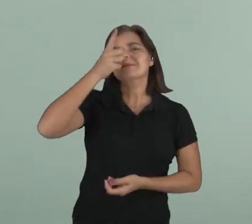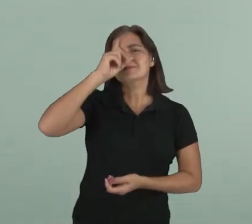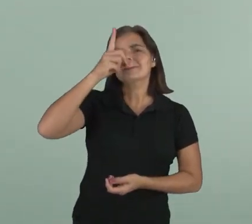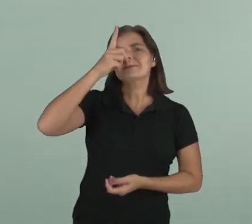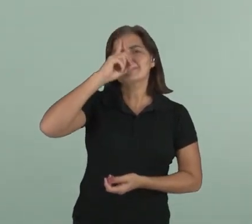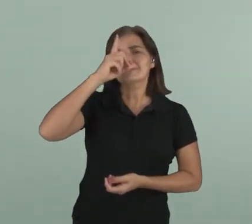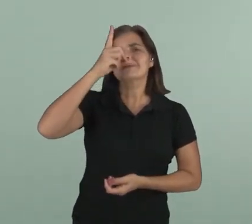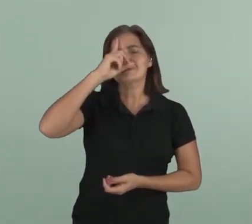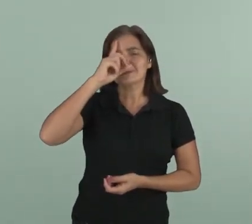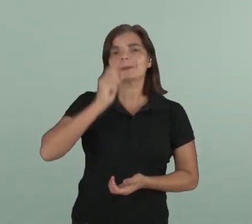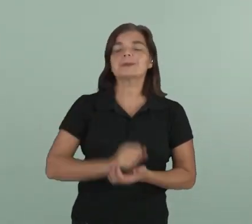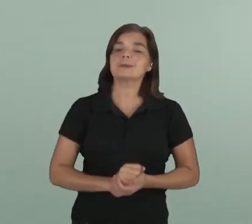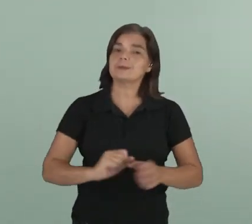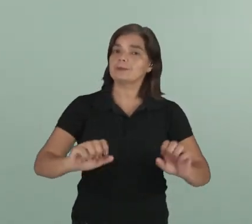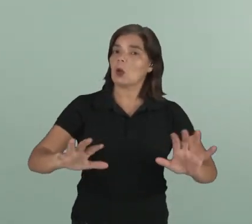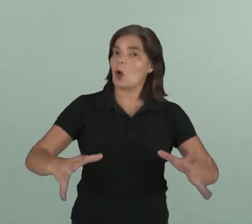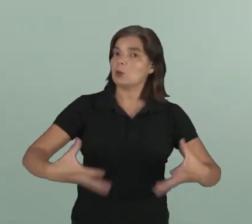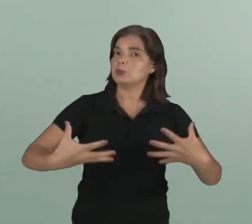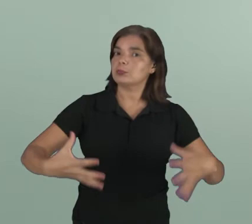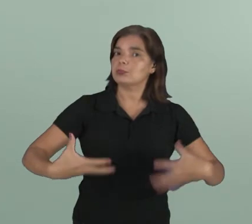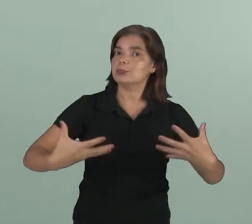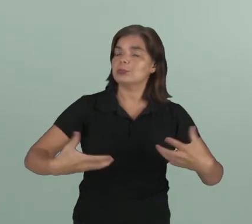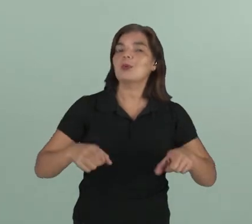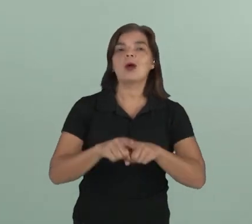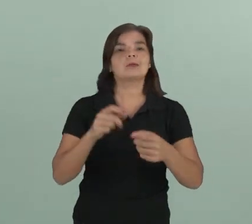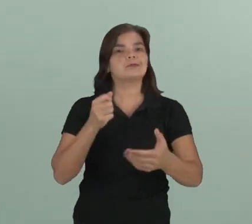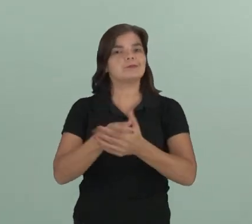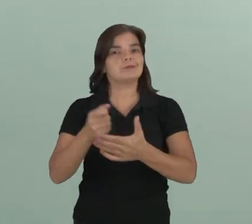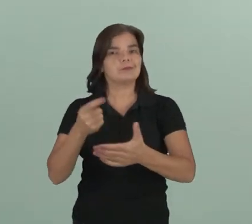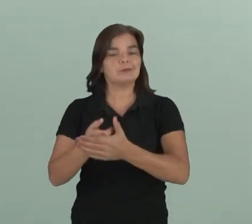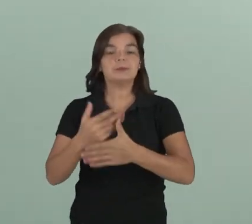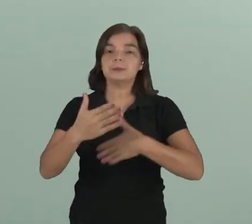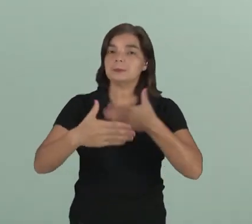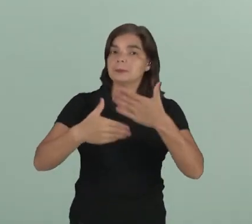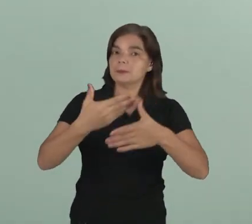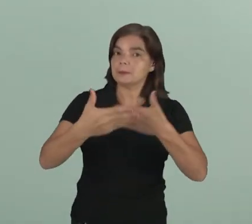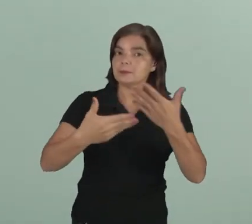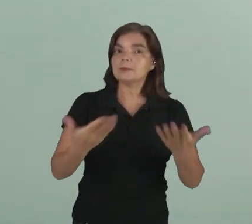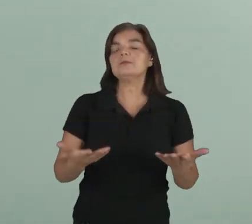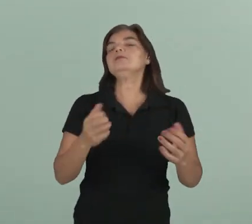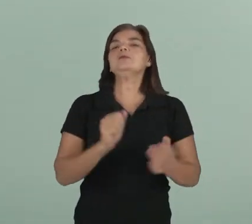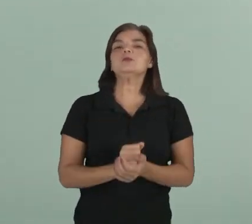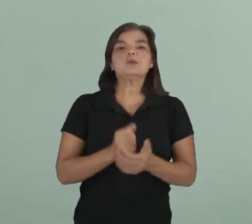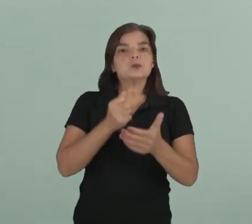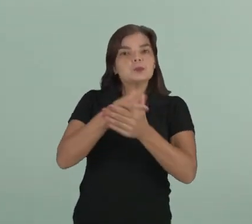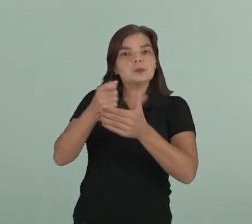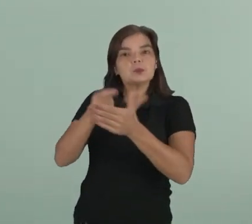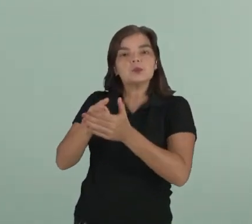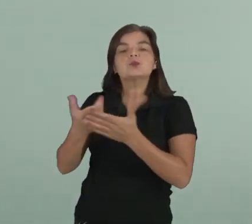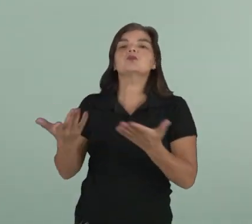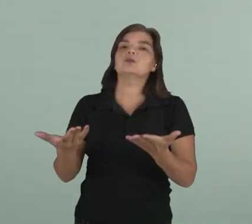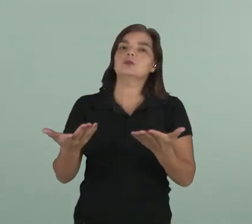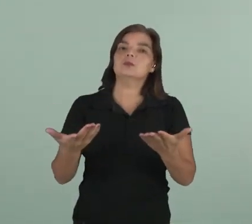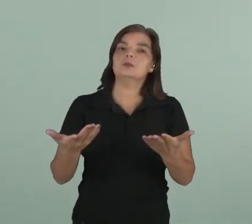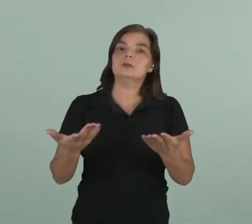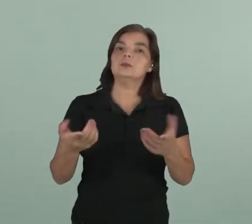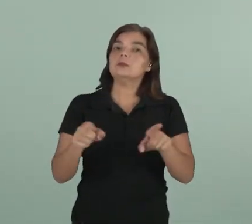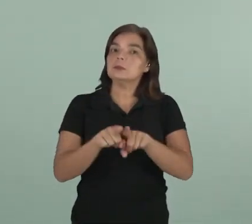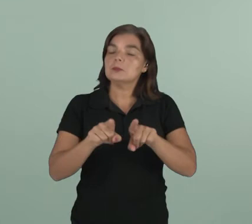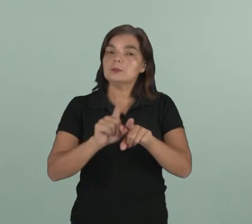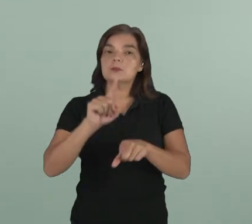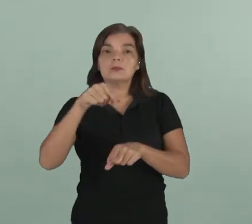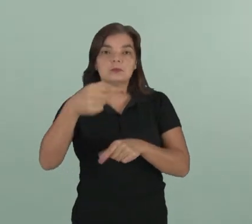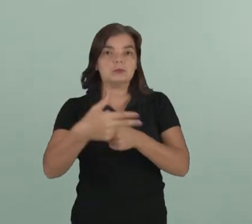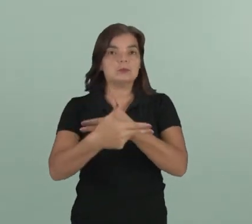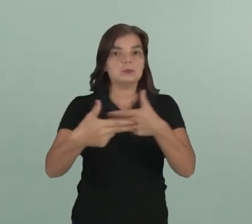cotidianamente nós somos incentivados a consumir. A partir do momento que nós estamos consumindo